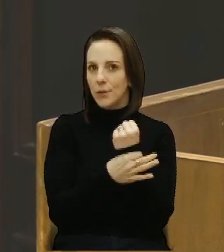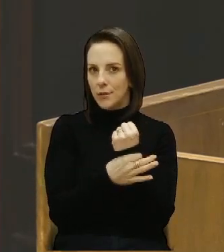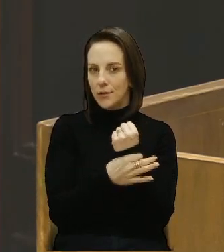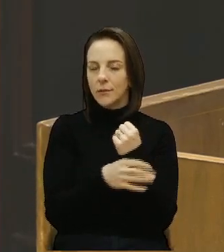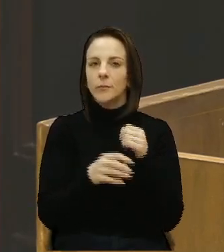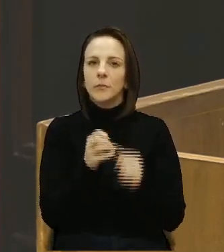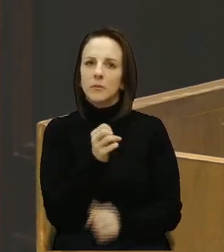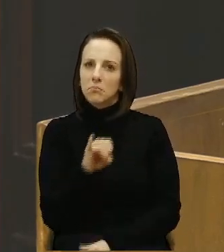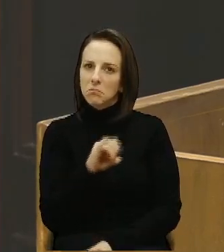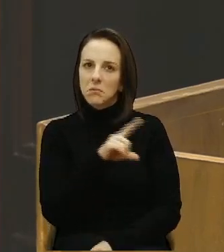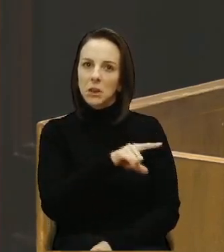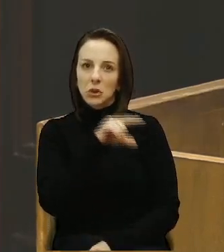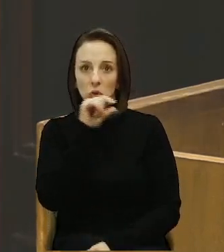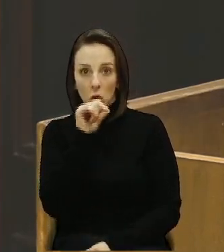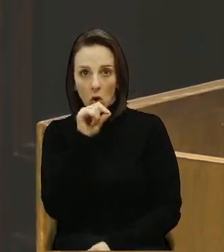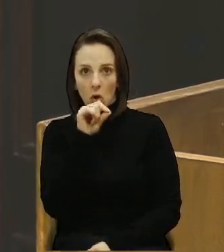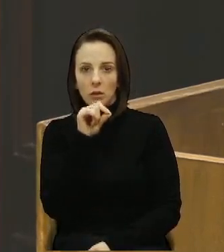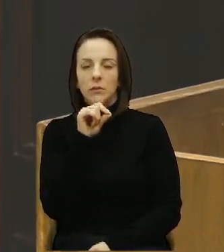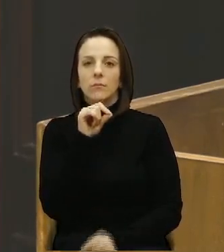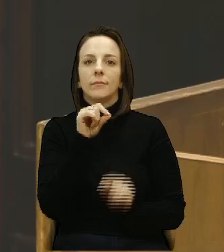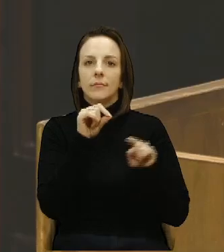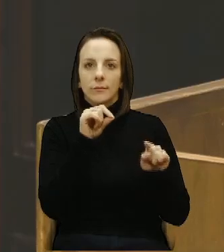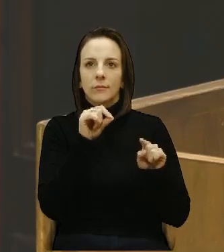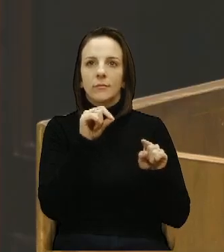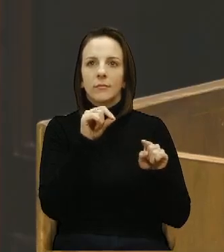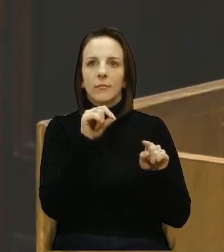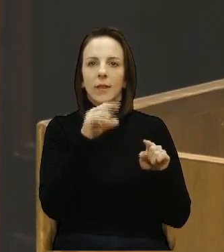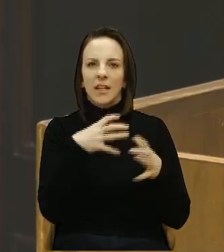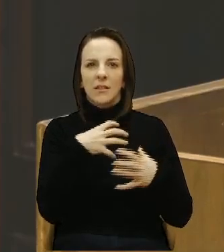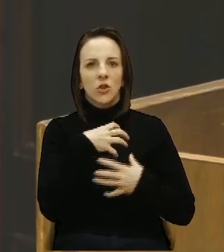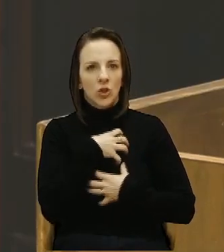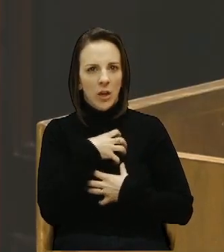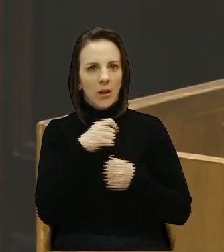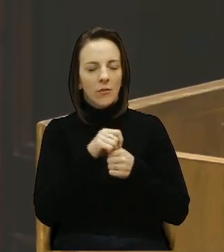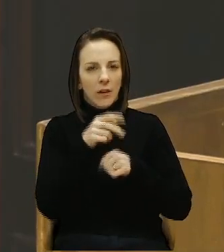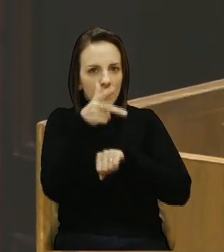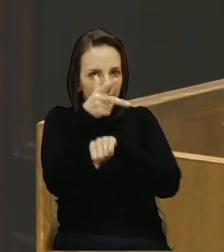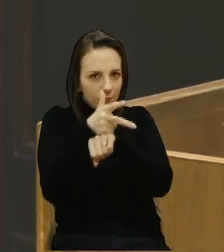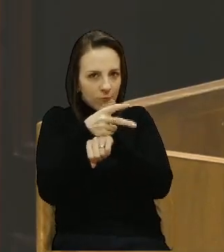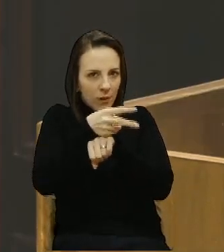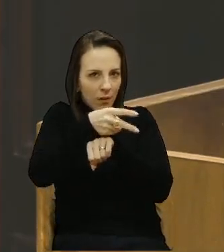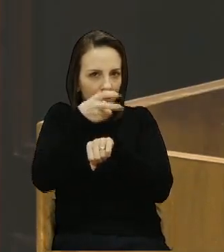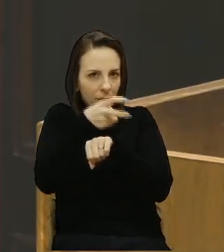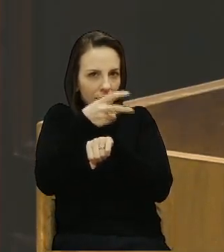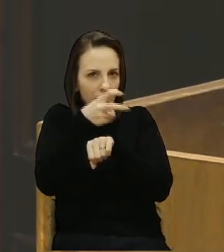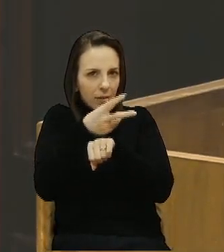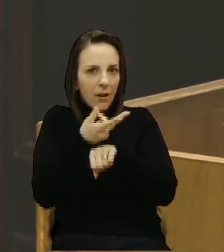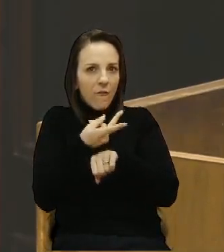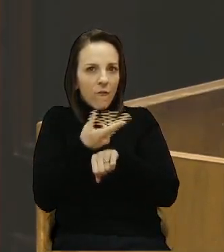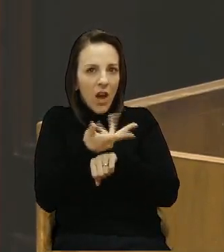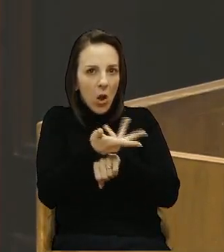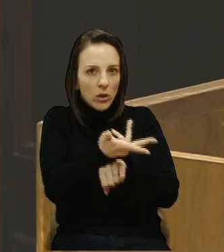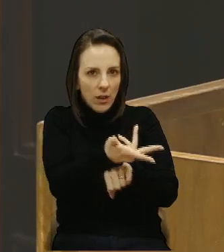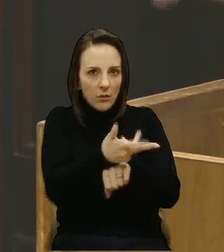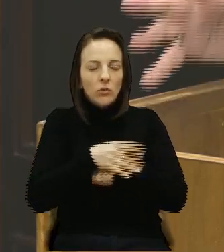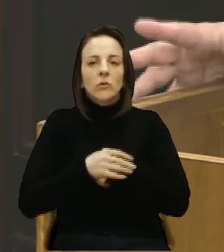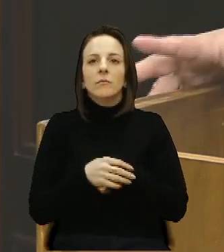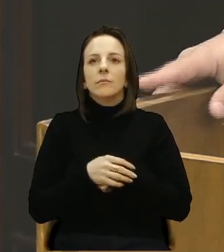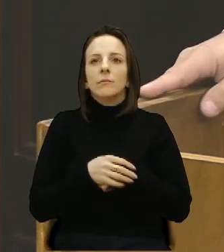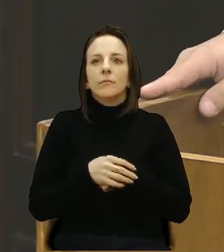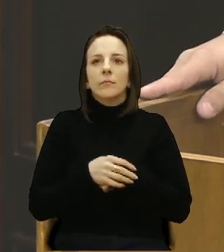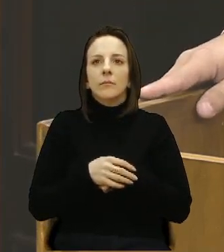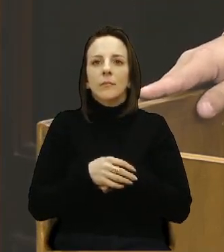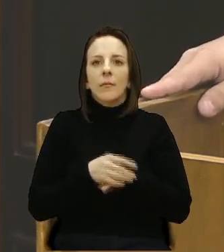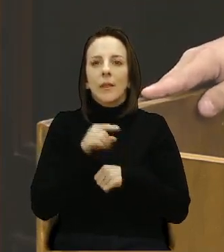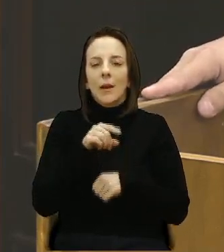em fazer uma opção indigesta no que se refere aos redutores de velocidades,